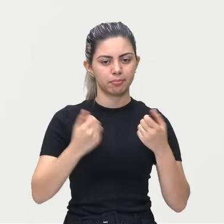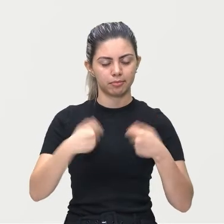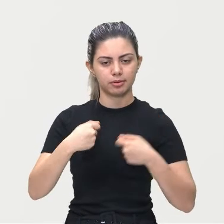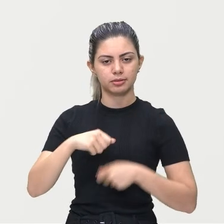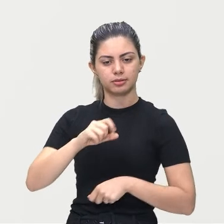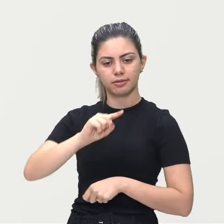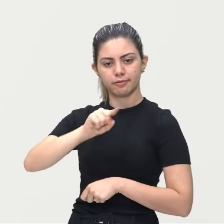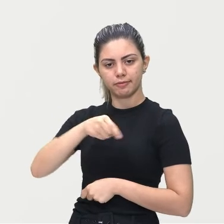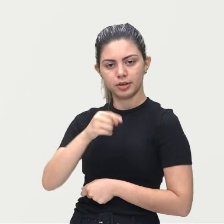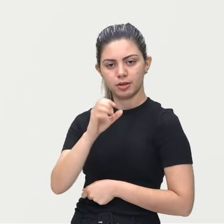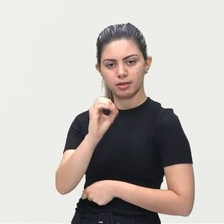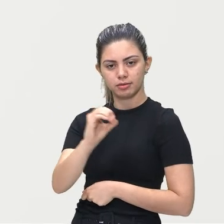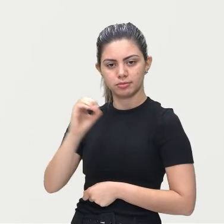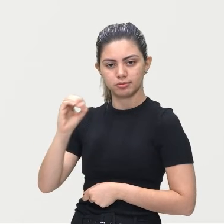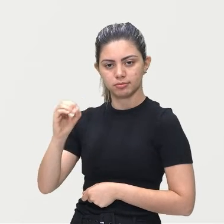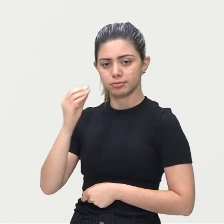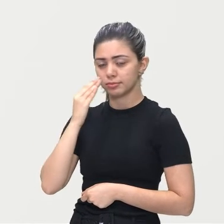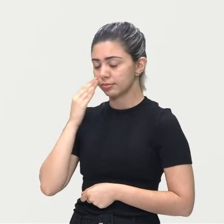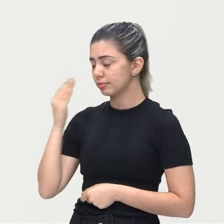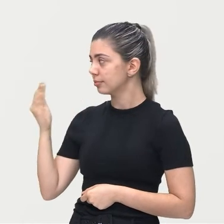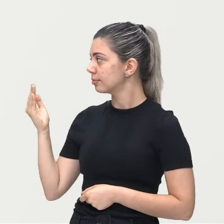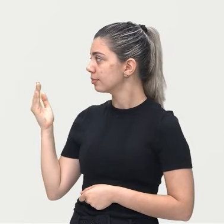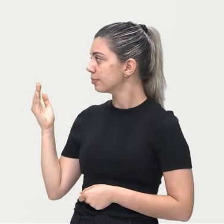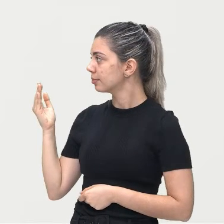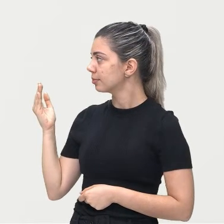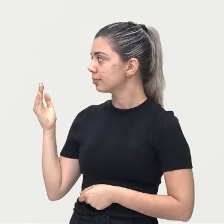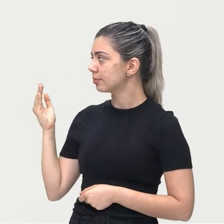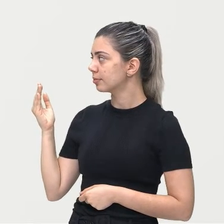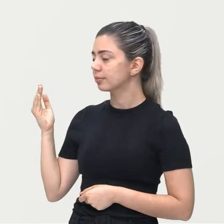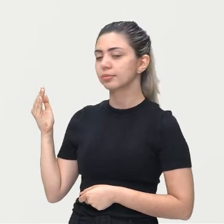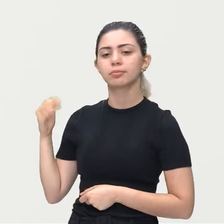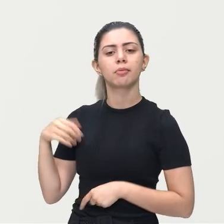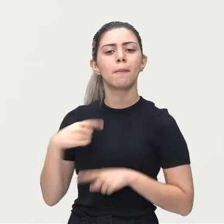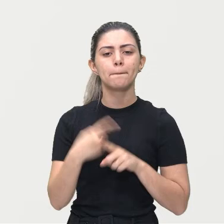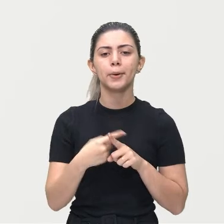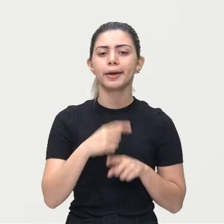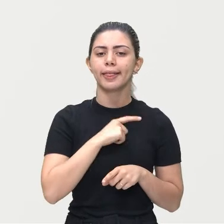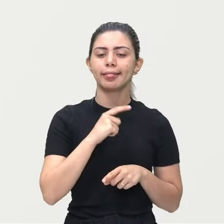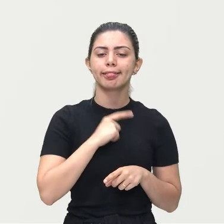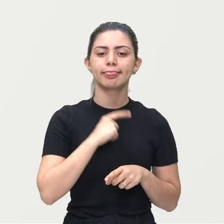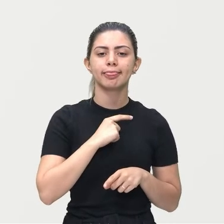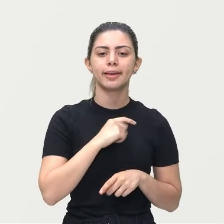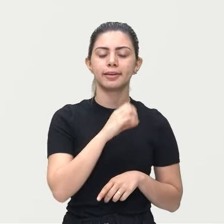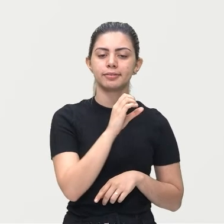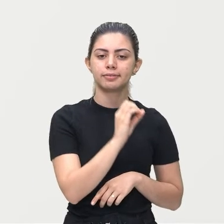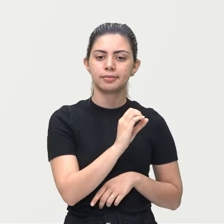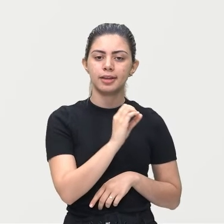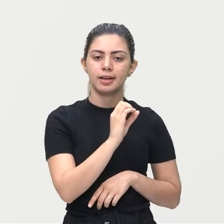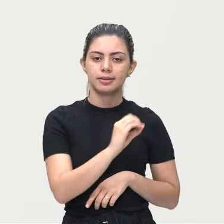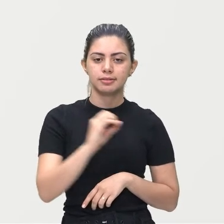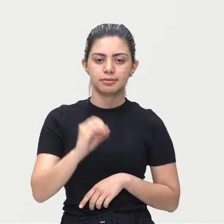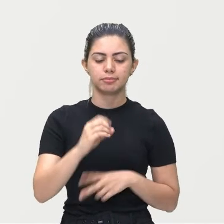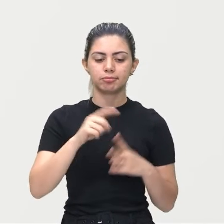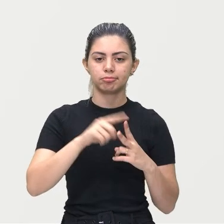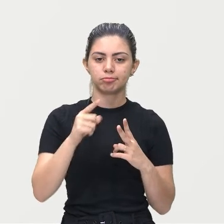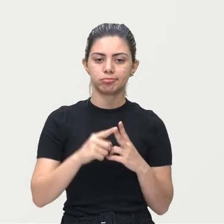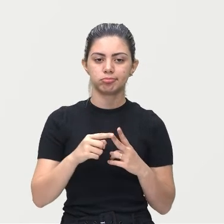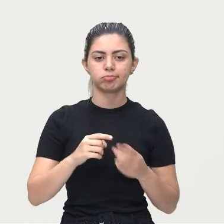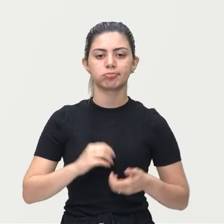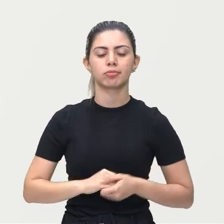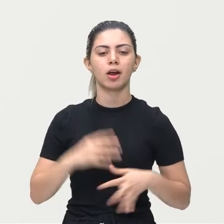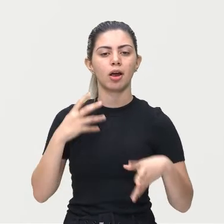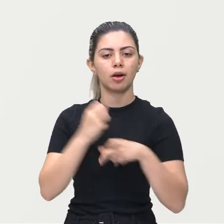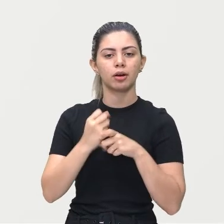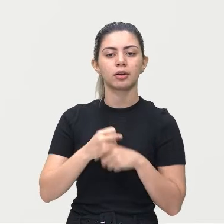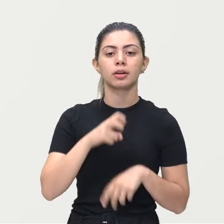vírgula e vou preencher com 0. Olha, como tem 2 casas, eu preenchi com 2. E aí é que eu vou executar a conta, ó. Então tá aqui, ó,